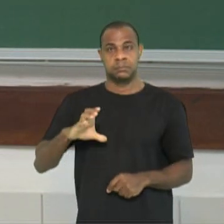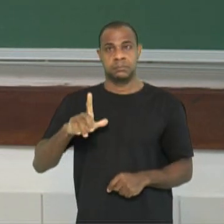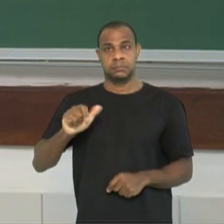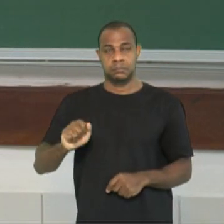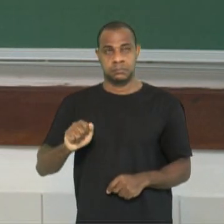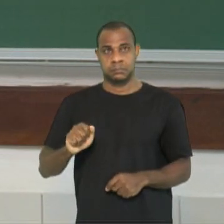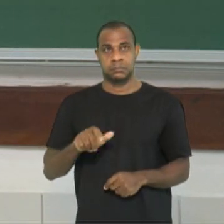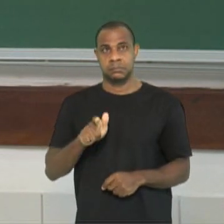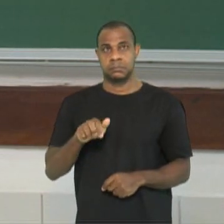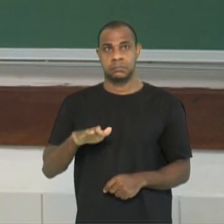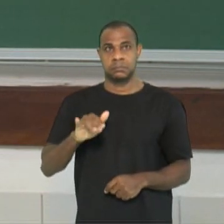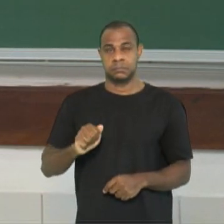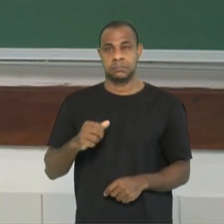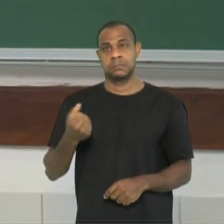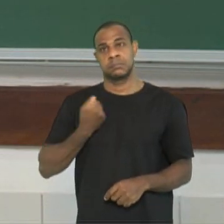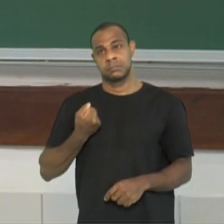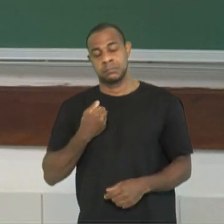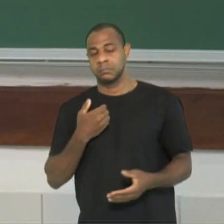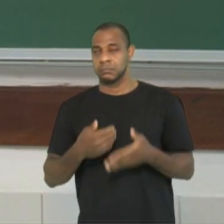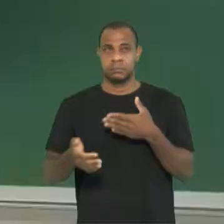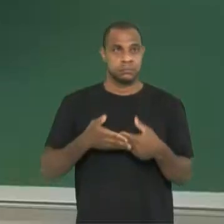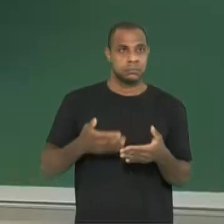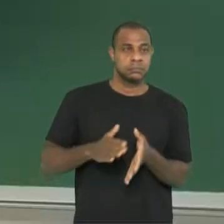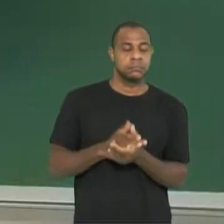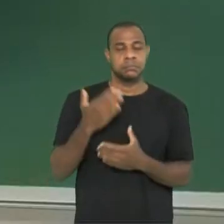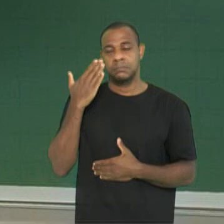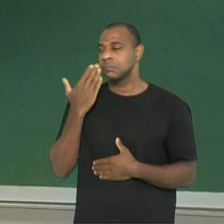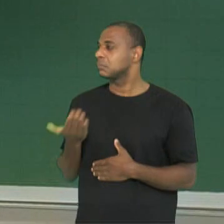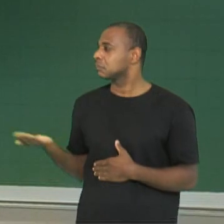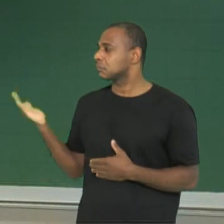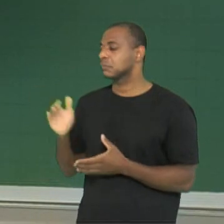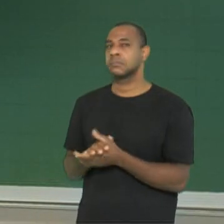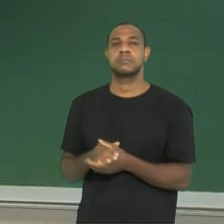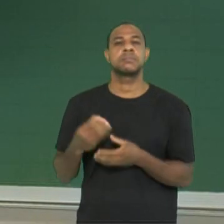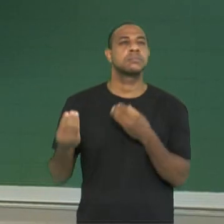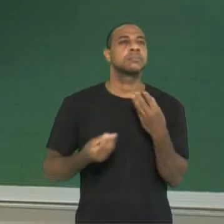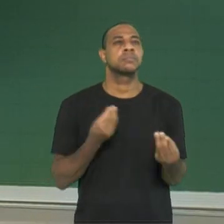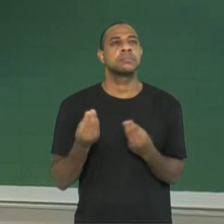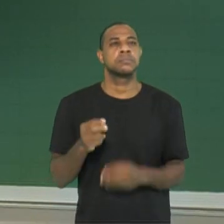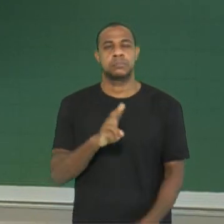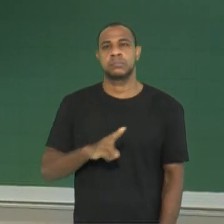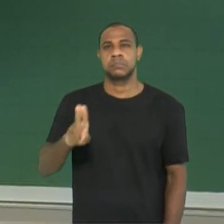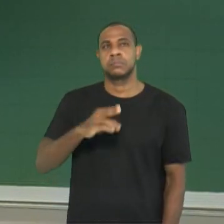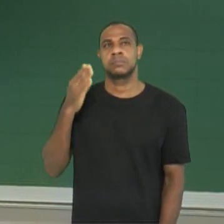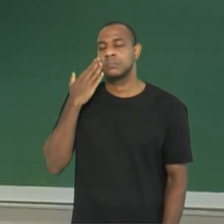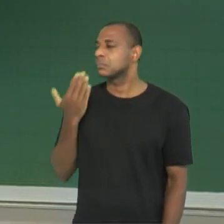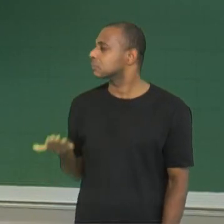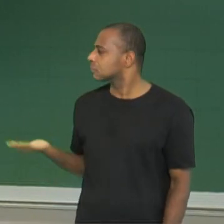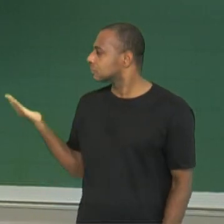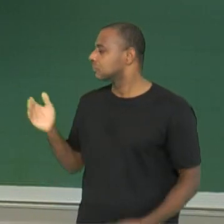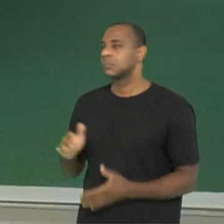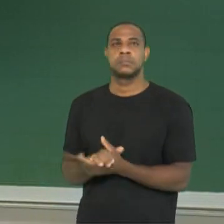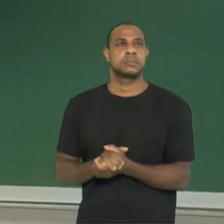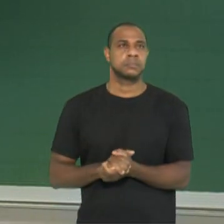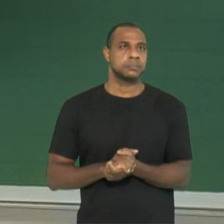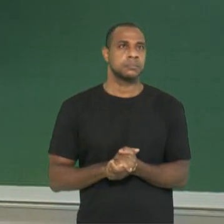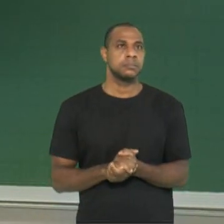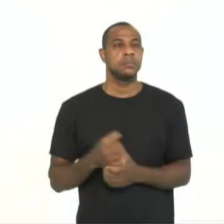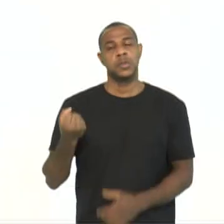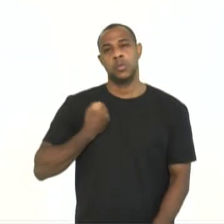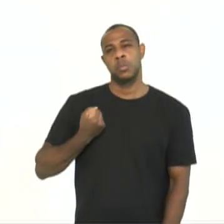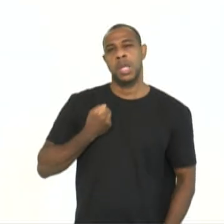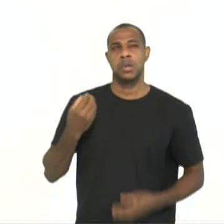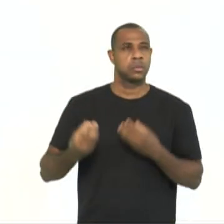ela gráfica ou seja numérica. Nós já vimos como utilizar a escala gráfica. Vamos ver como utilizar a escala numérica. Então aqui,